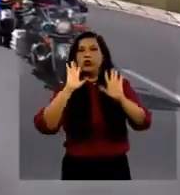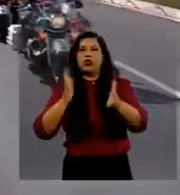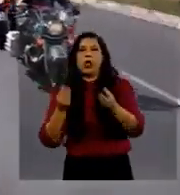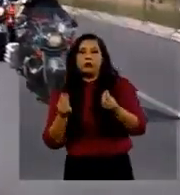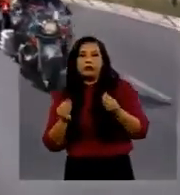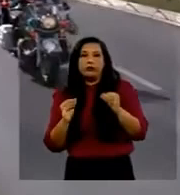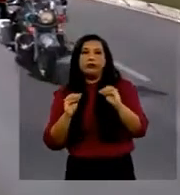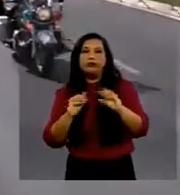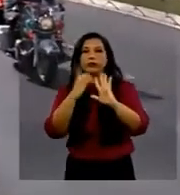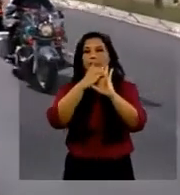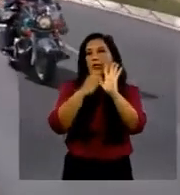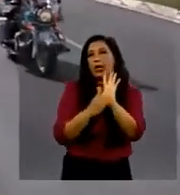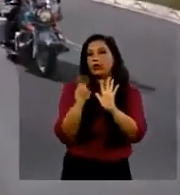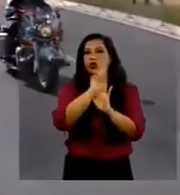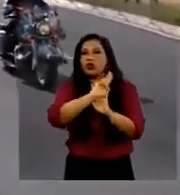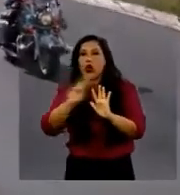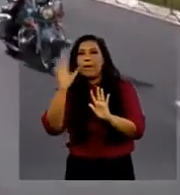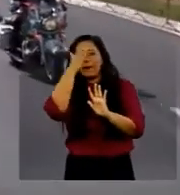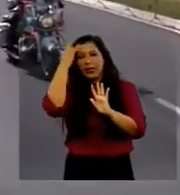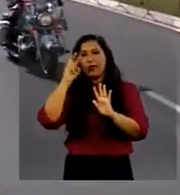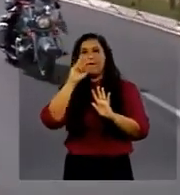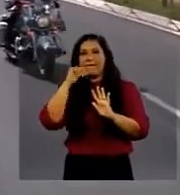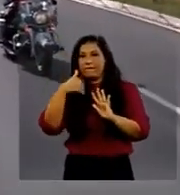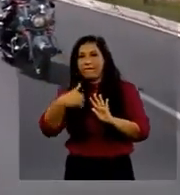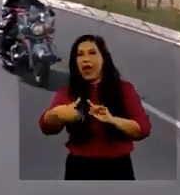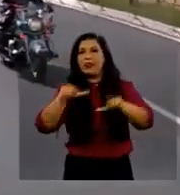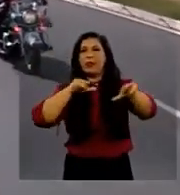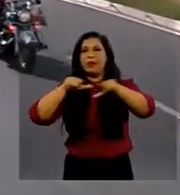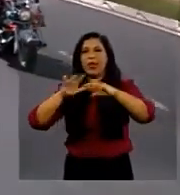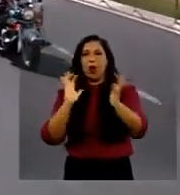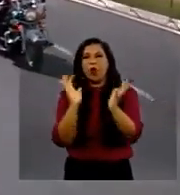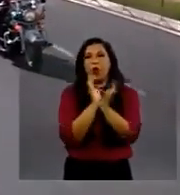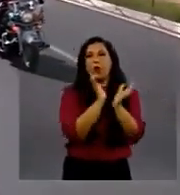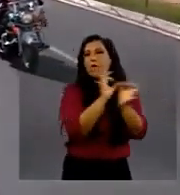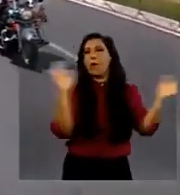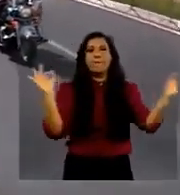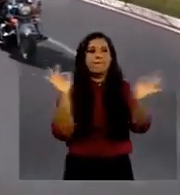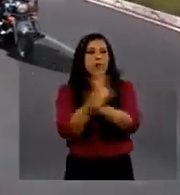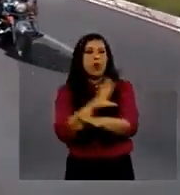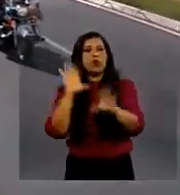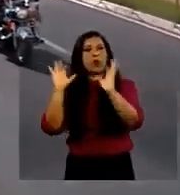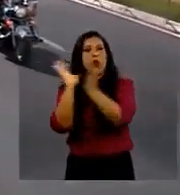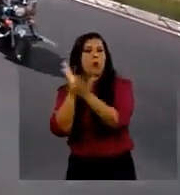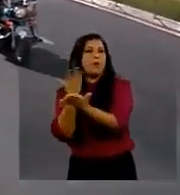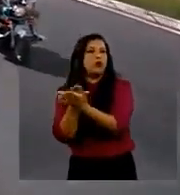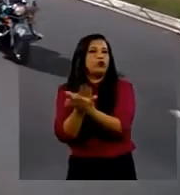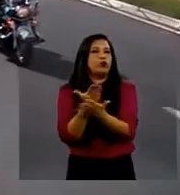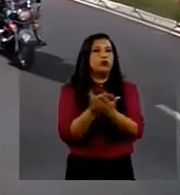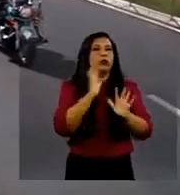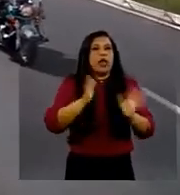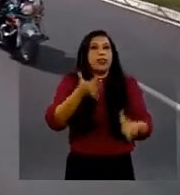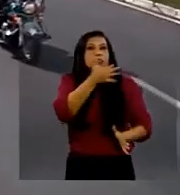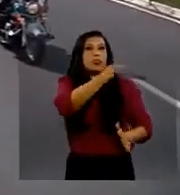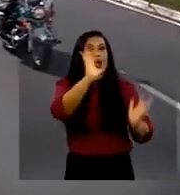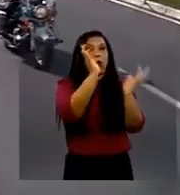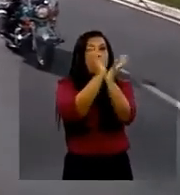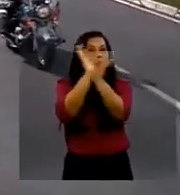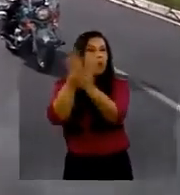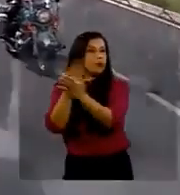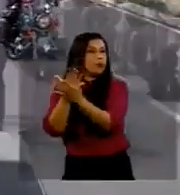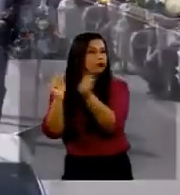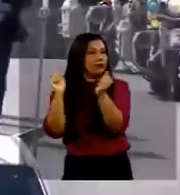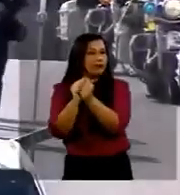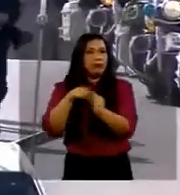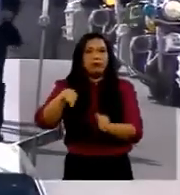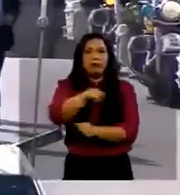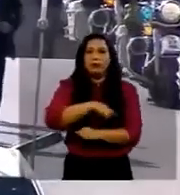decretos com o nome das pessoas que iriam trabalhar, com os grupos formados, os grupos de estudo, né? Foram 10 grupos de estudo e durante